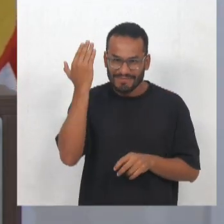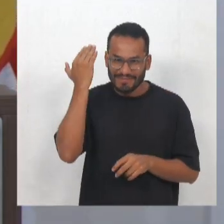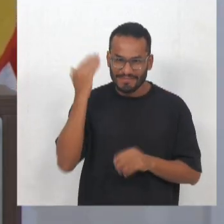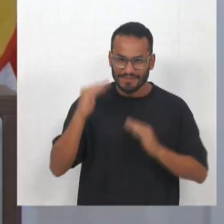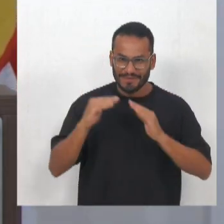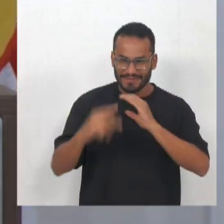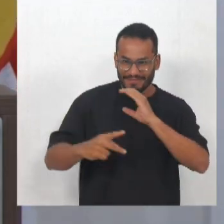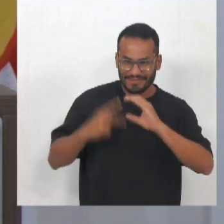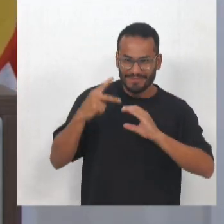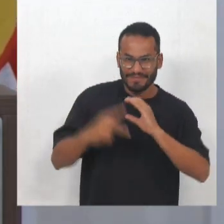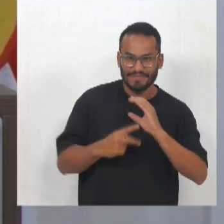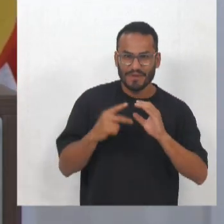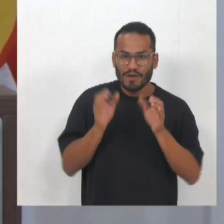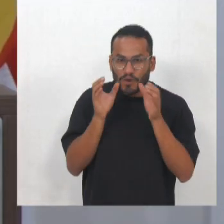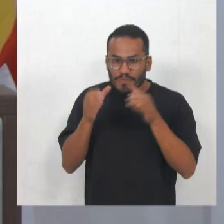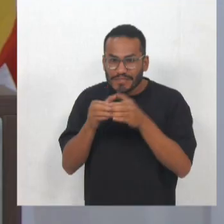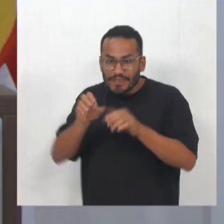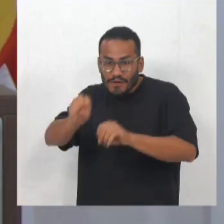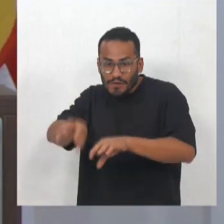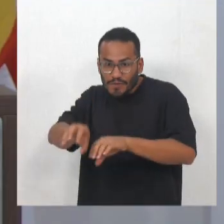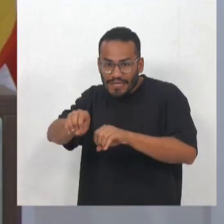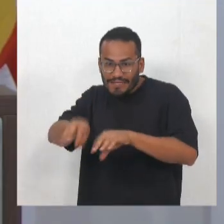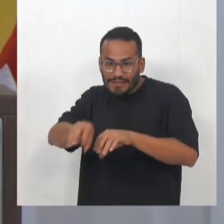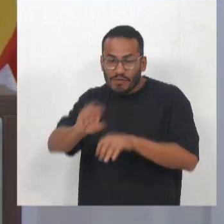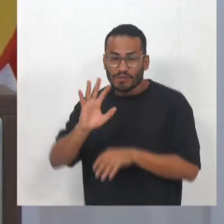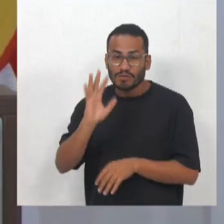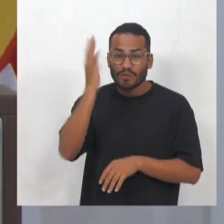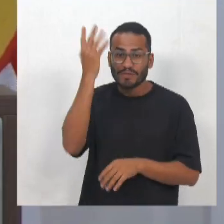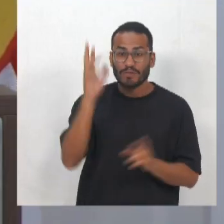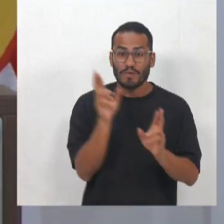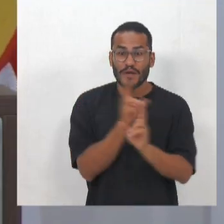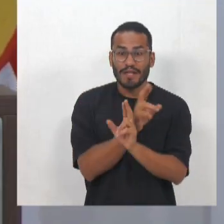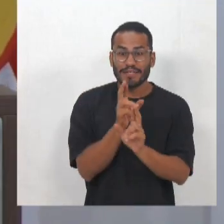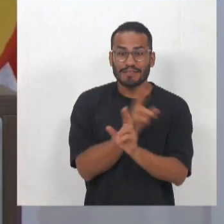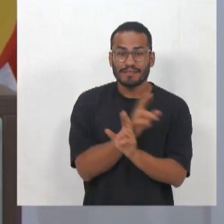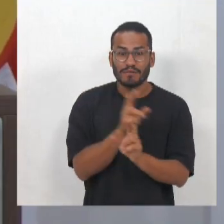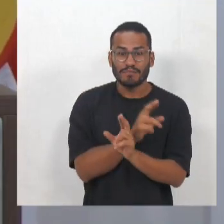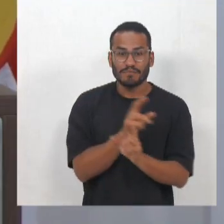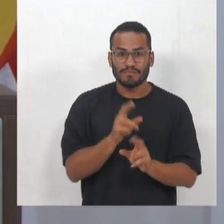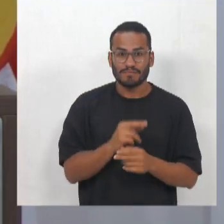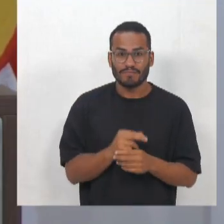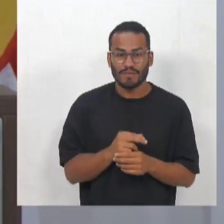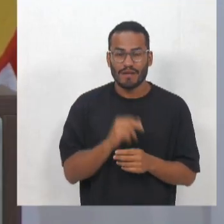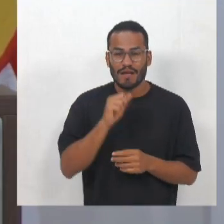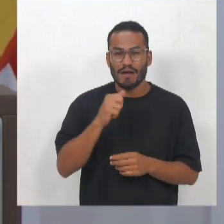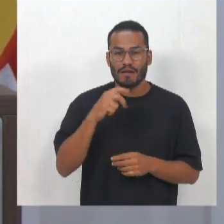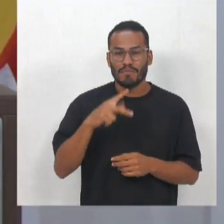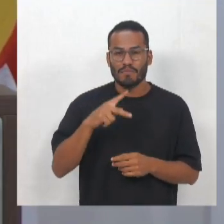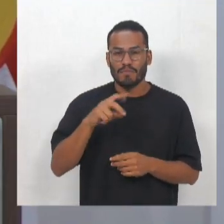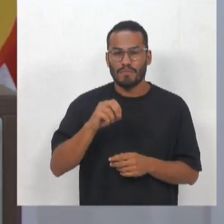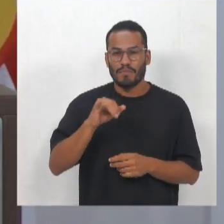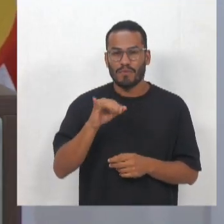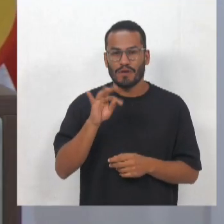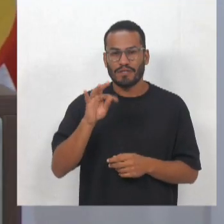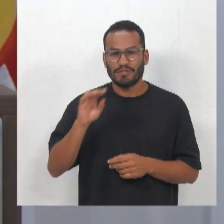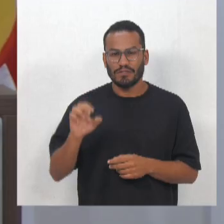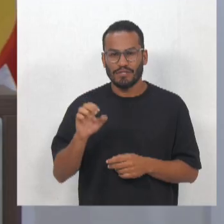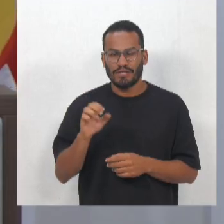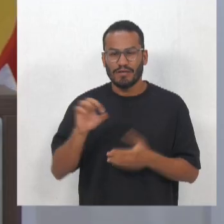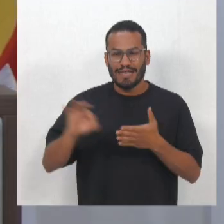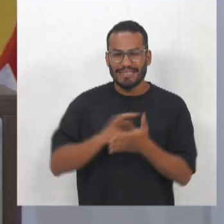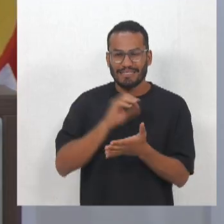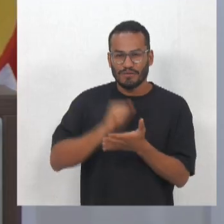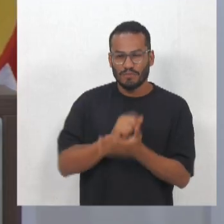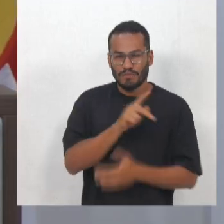Casa Legislativa, na Comissão de Educação, uma situação com relação ao ponte. A ponte é aquele registro